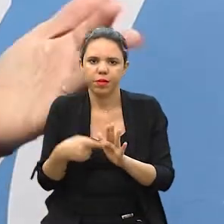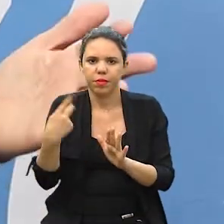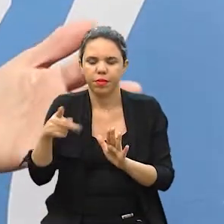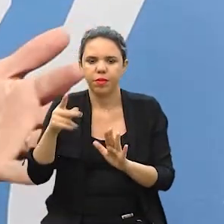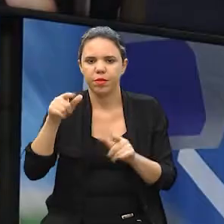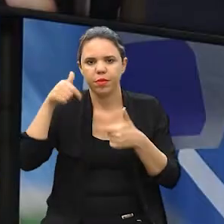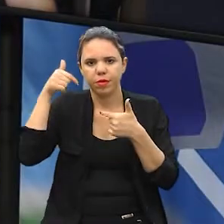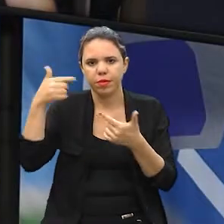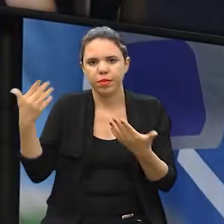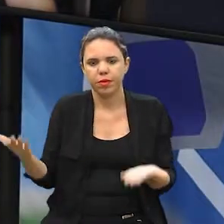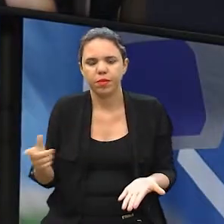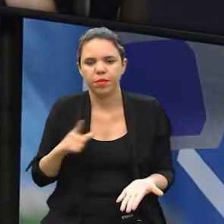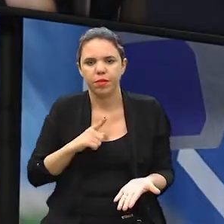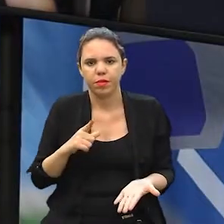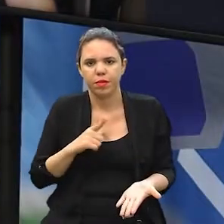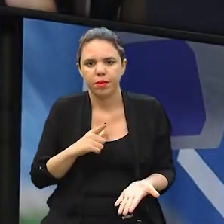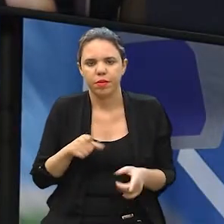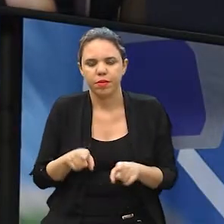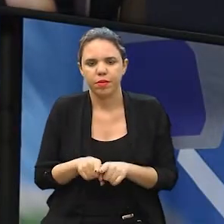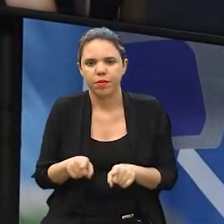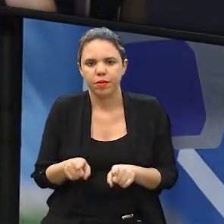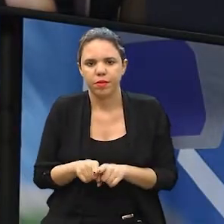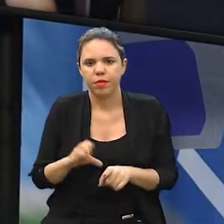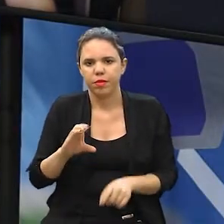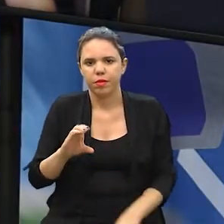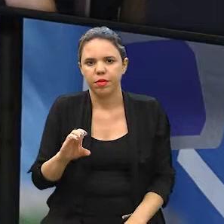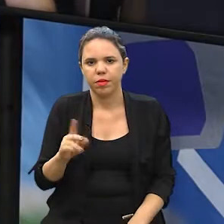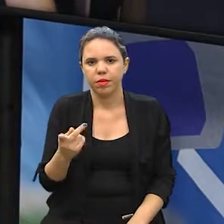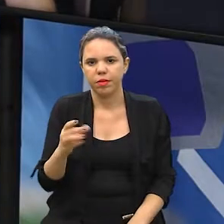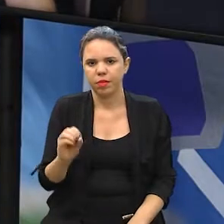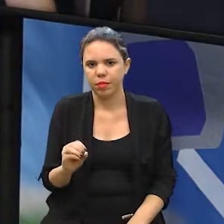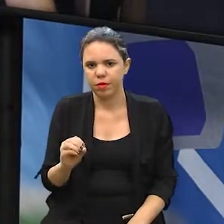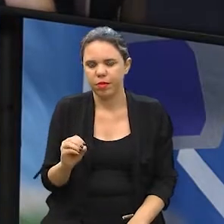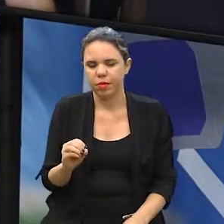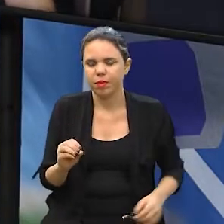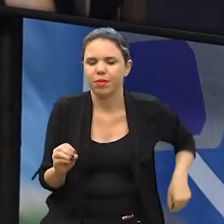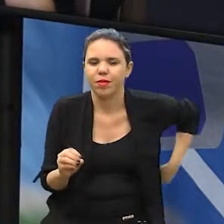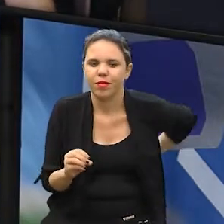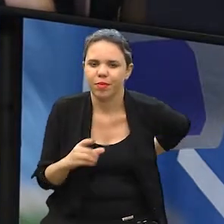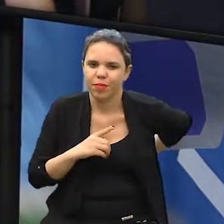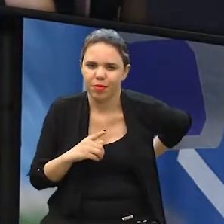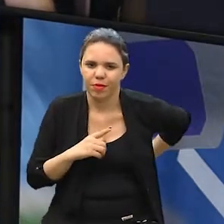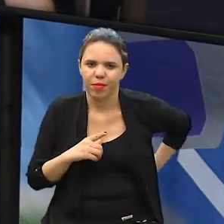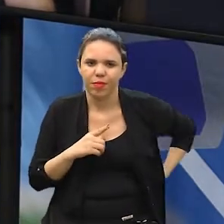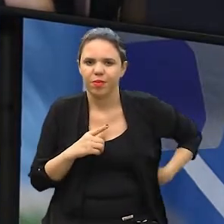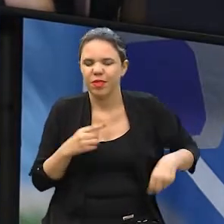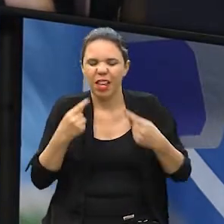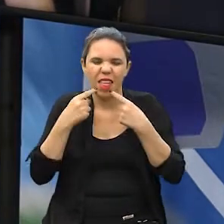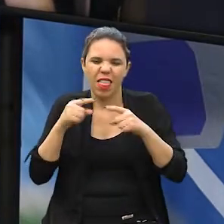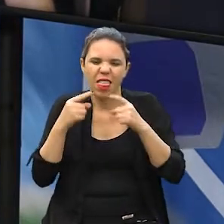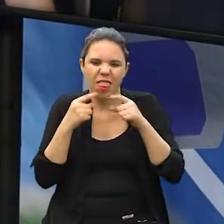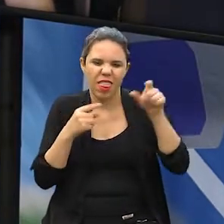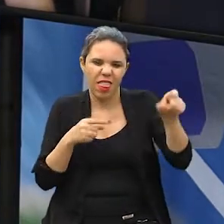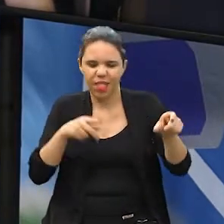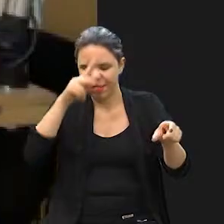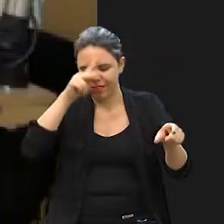seus personagens, né? Tanto o Chico da Tiana, tem também o Reclamão,